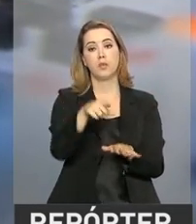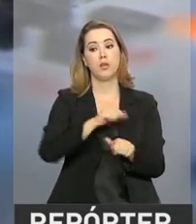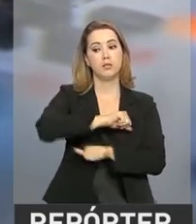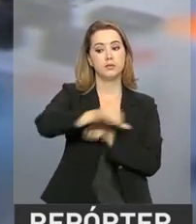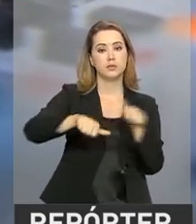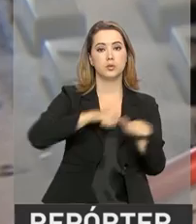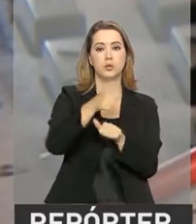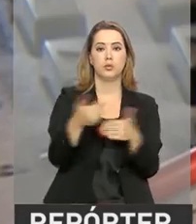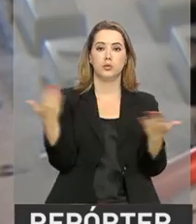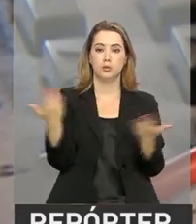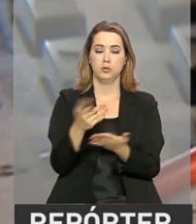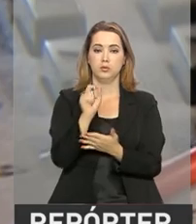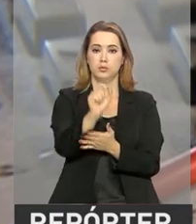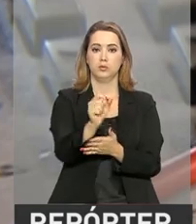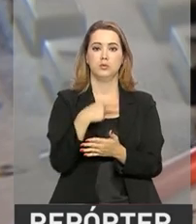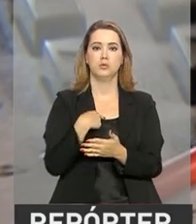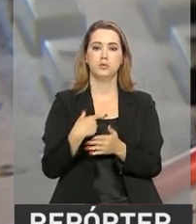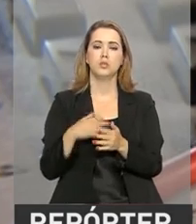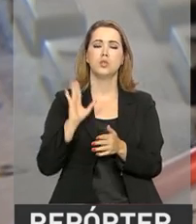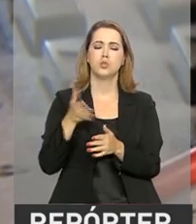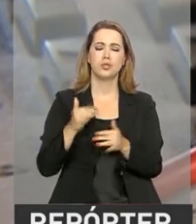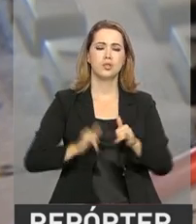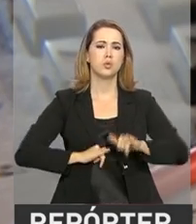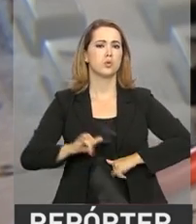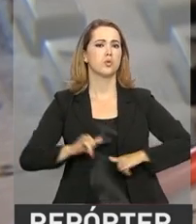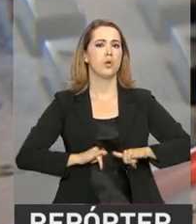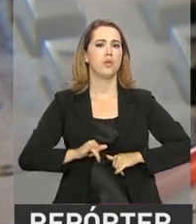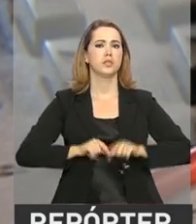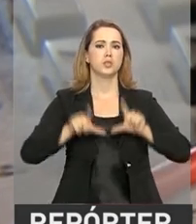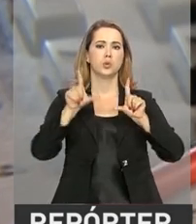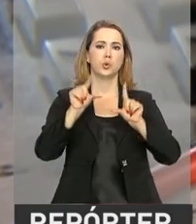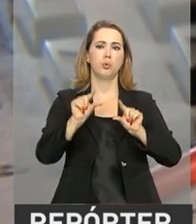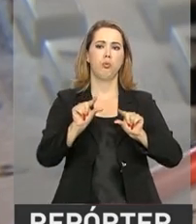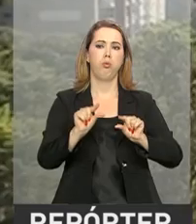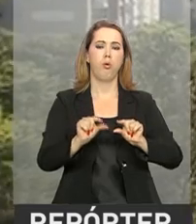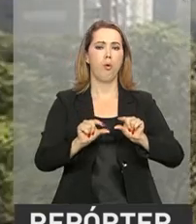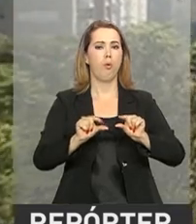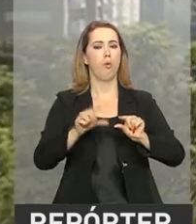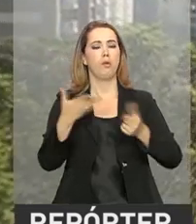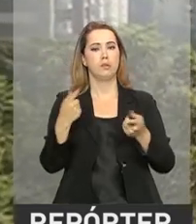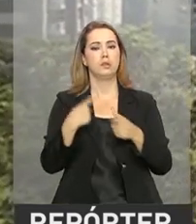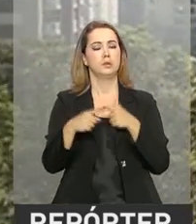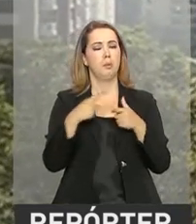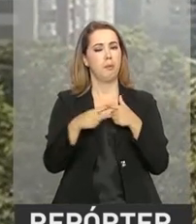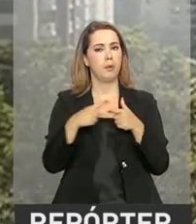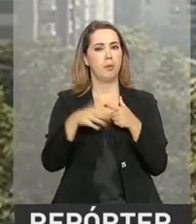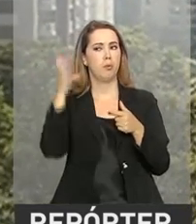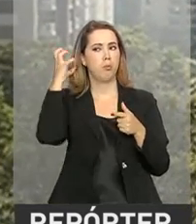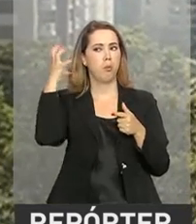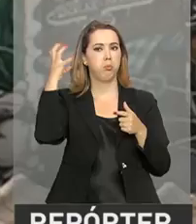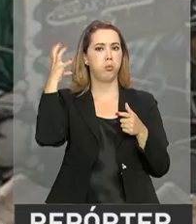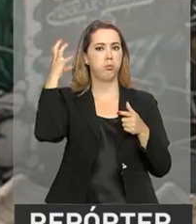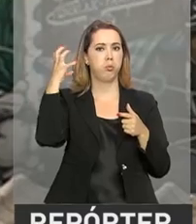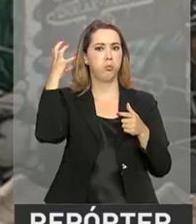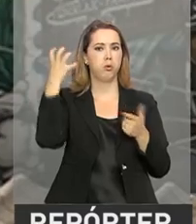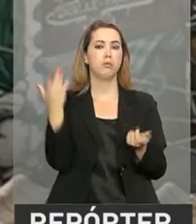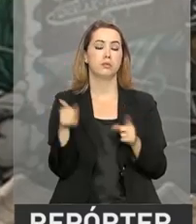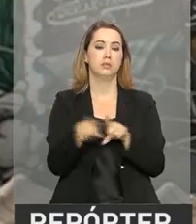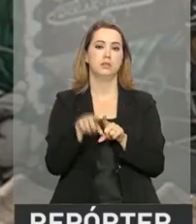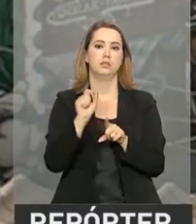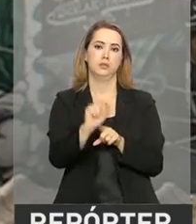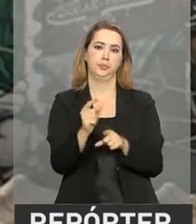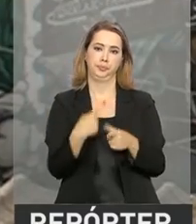para FM. Esses meios vinham sofrendo com a queda da qualidade nos últimos anos, por causa do crescimento das cidades, que gerava cada vez